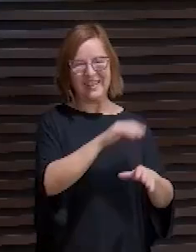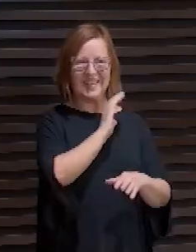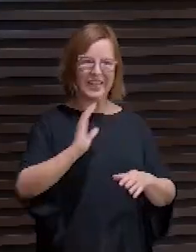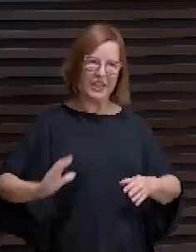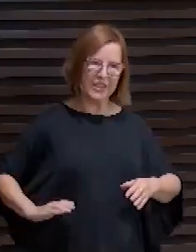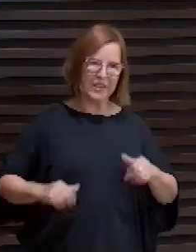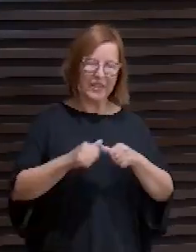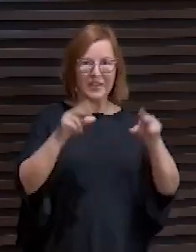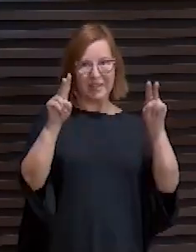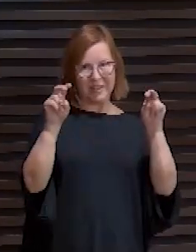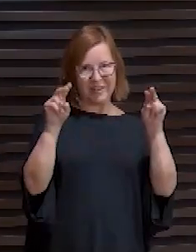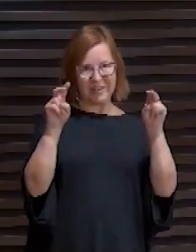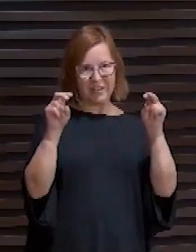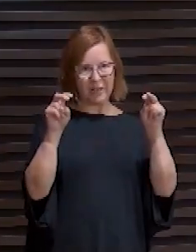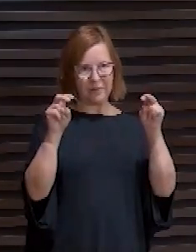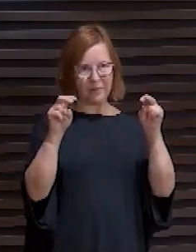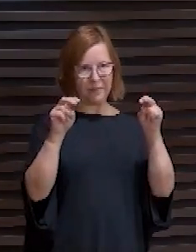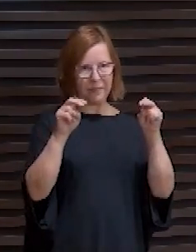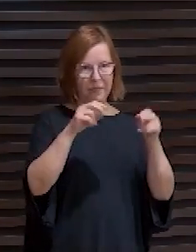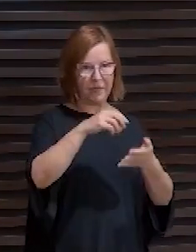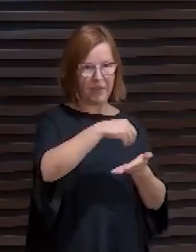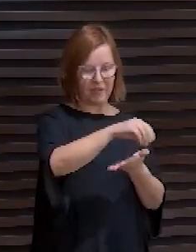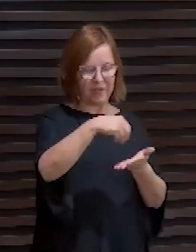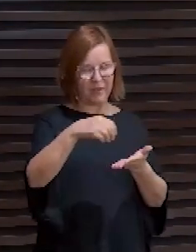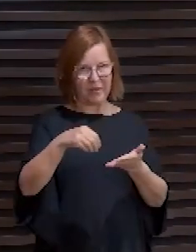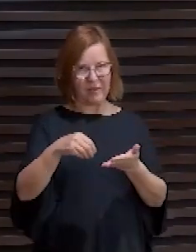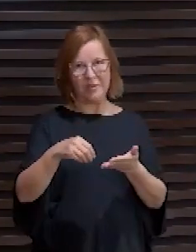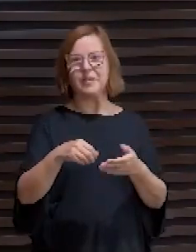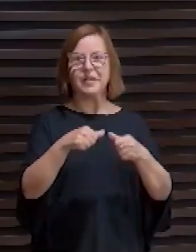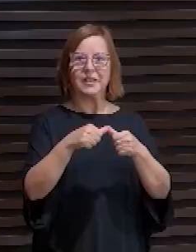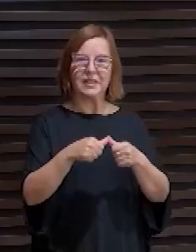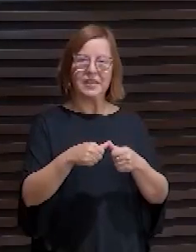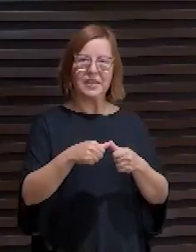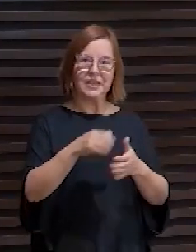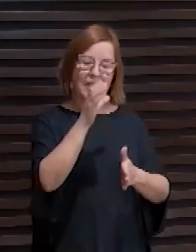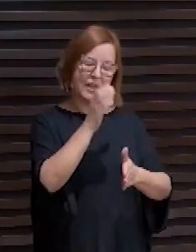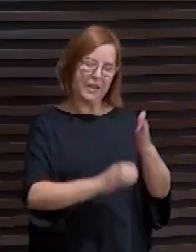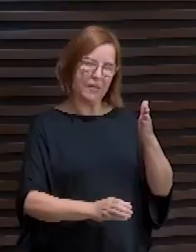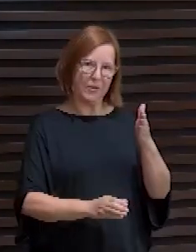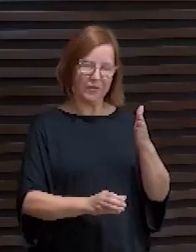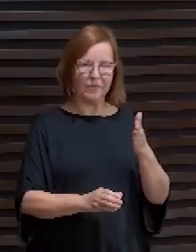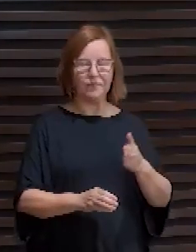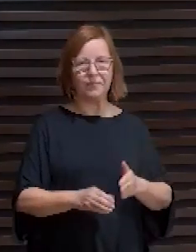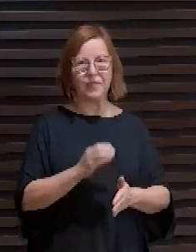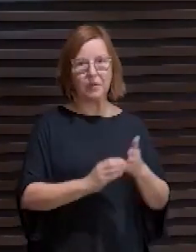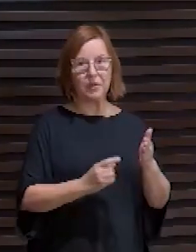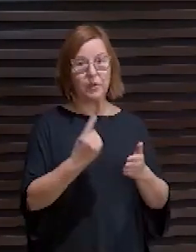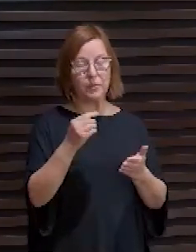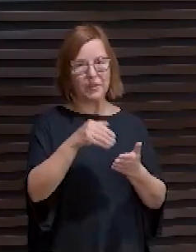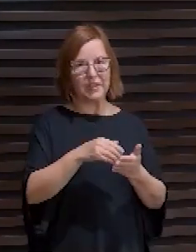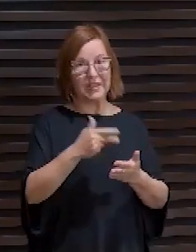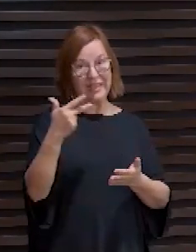esses temas, essas ênfases, elas são distribuídas nesses 13 capítulos, dividindo-se assim, do capítulo 1 ao